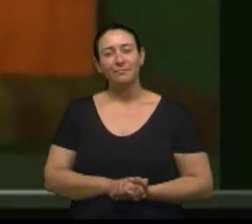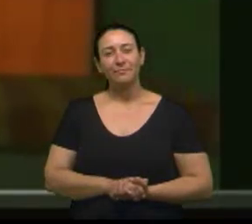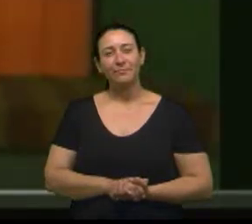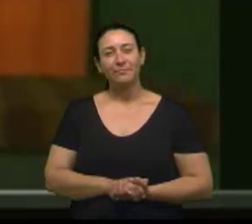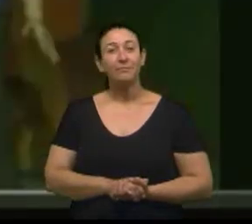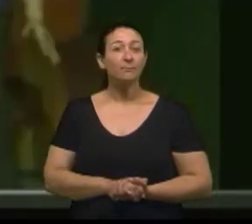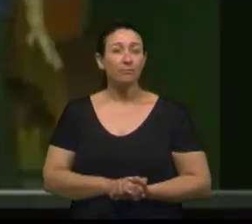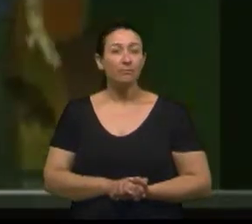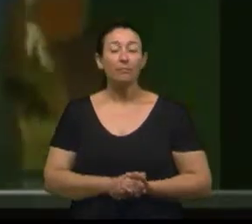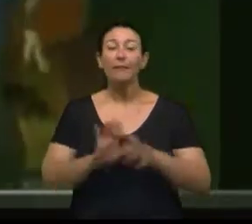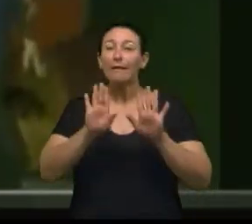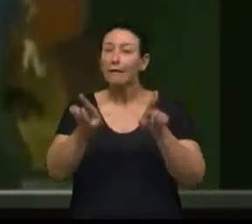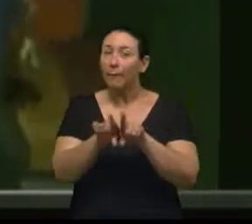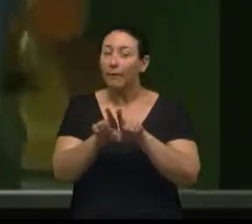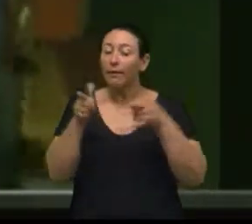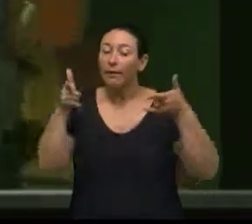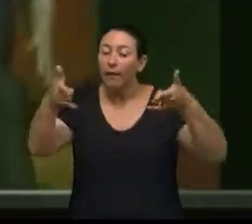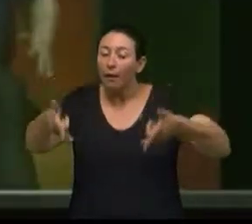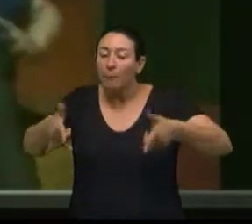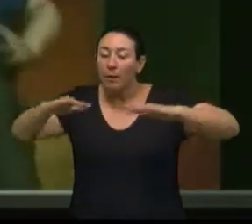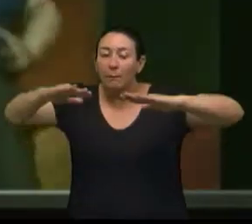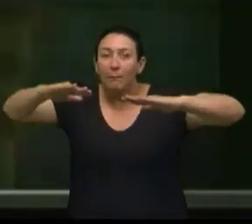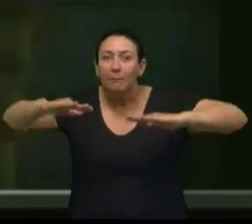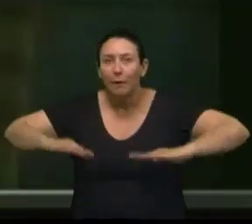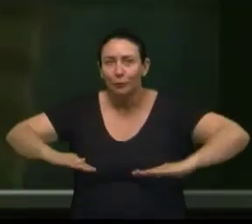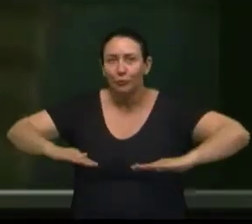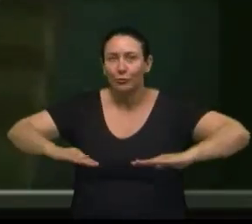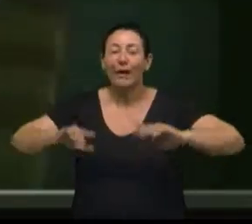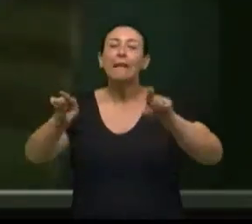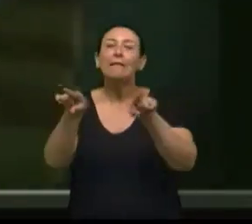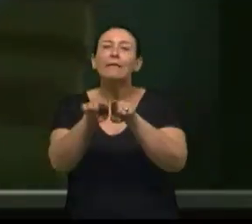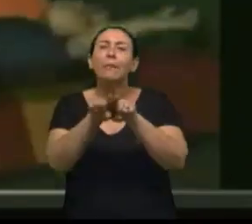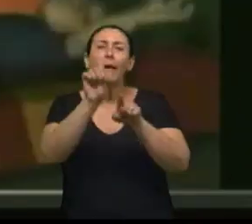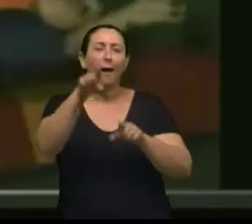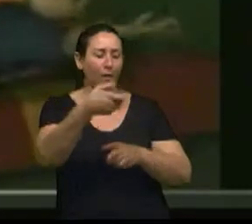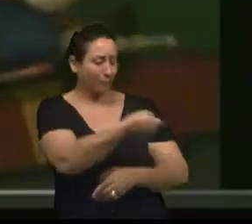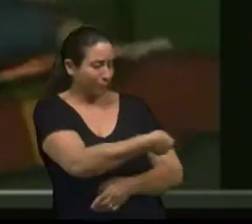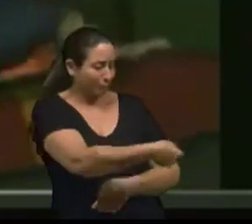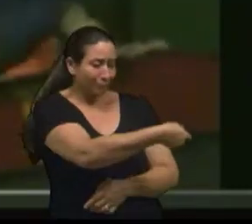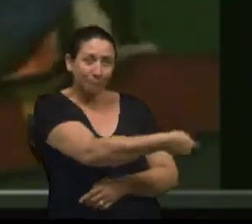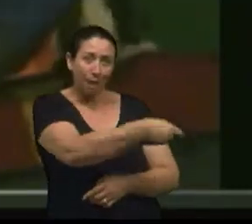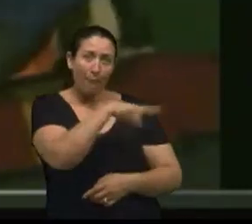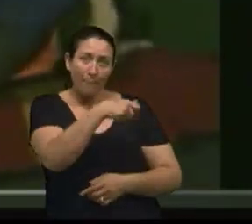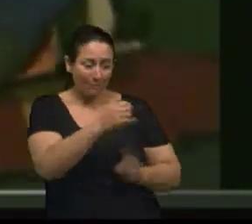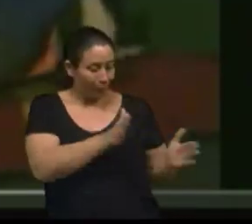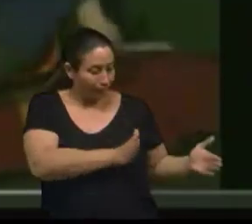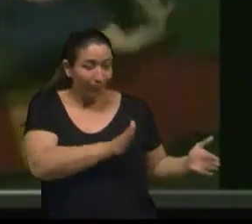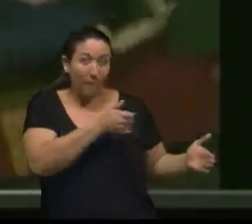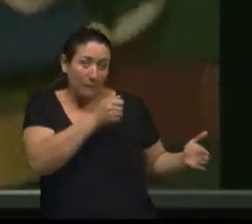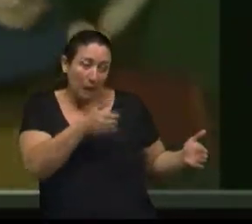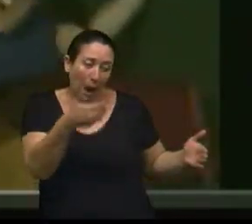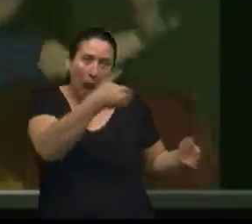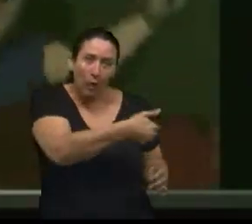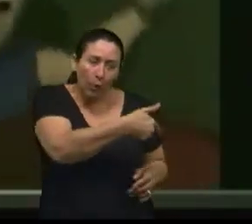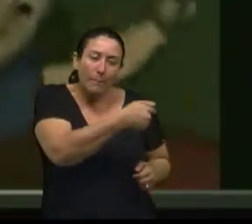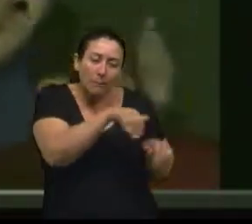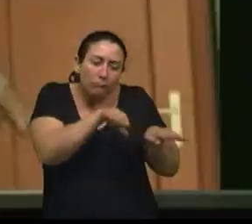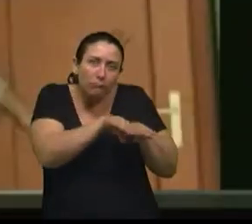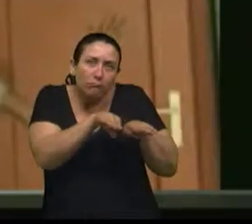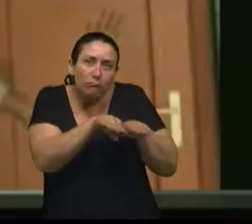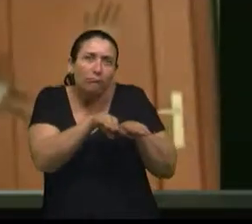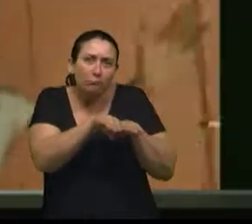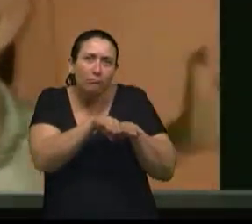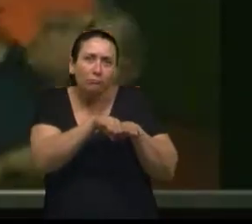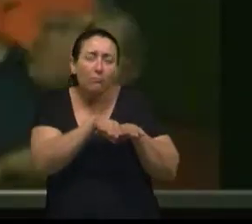Camas baixas e cabeceiras da mesma altura da cama ou mais baixas podem causar lesões. Uma boa iluminação